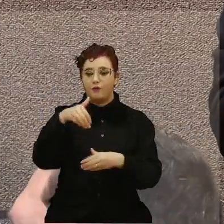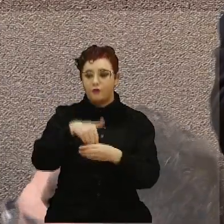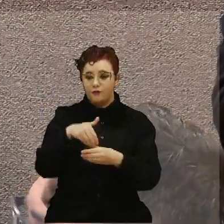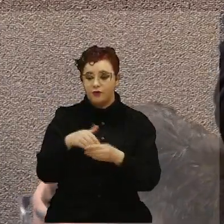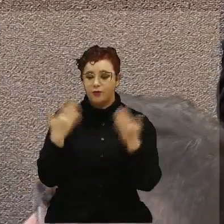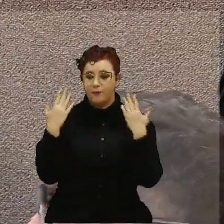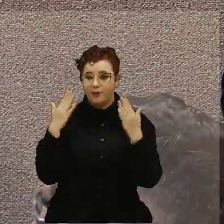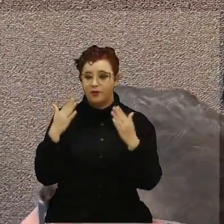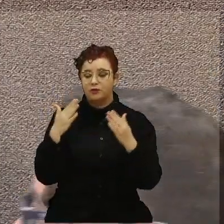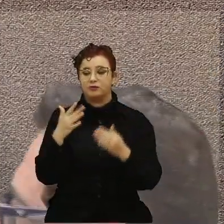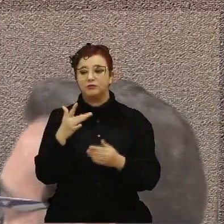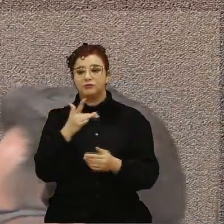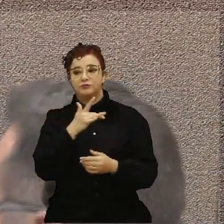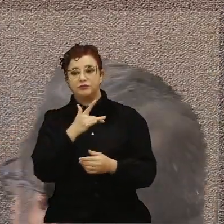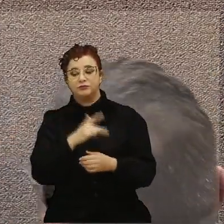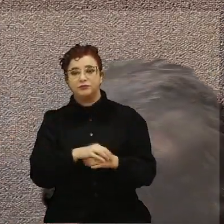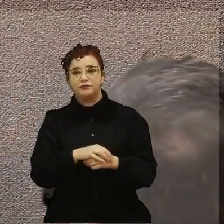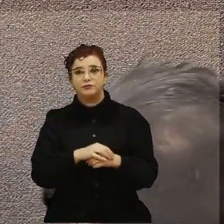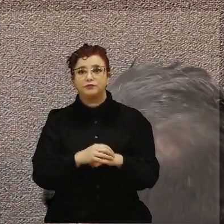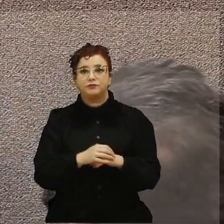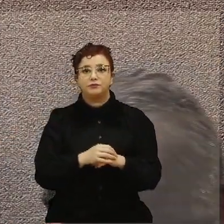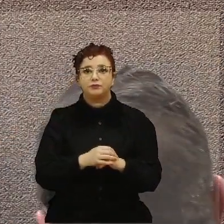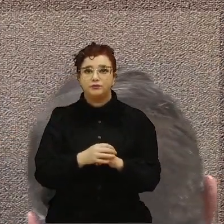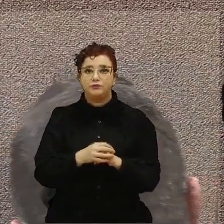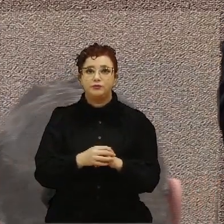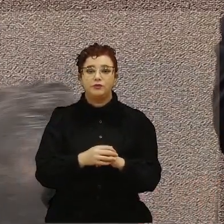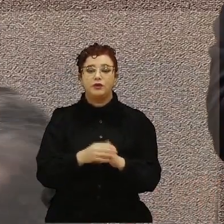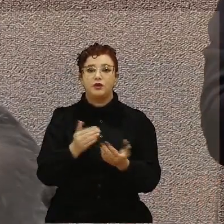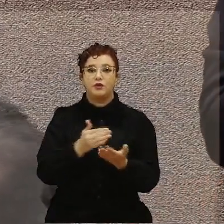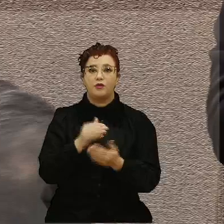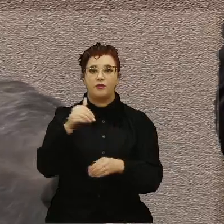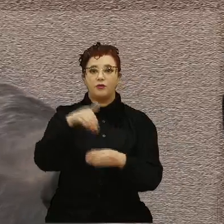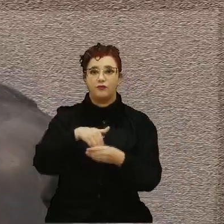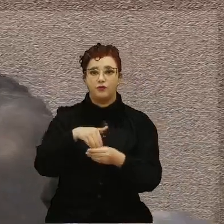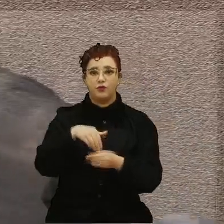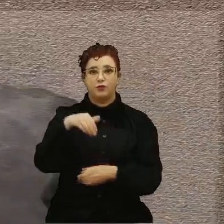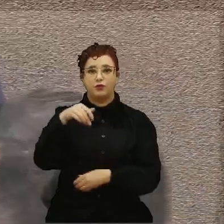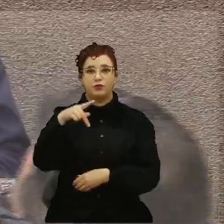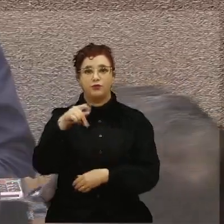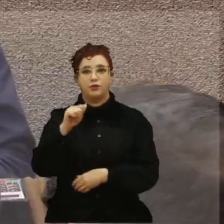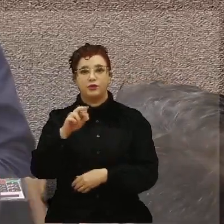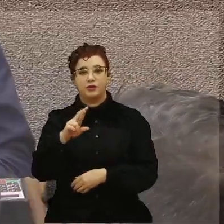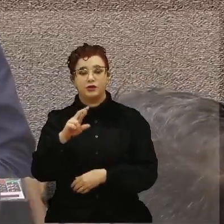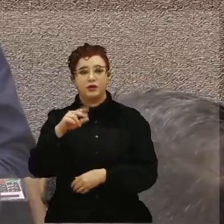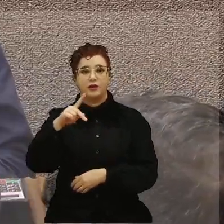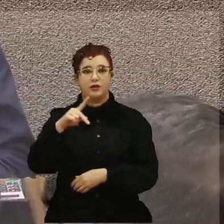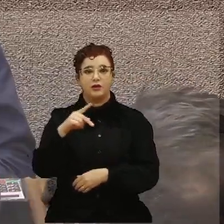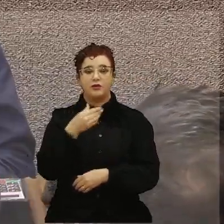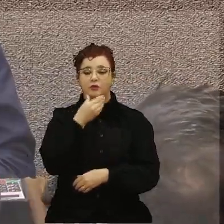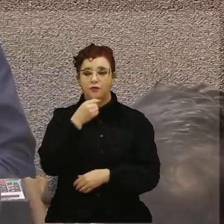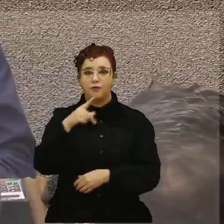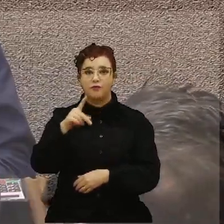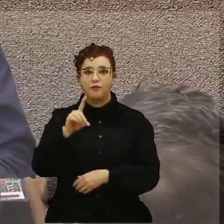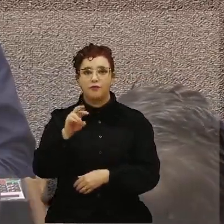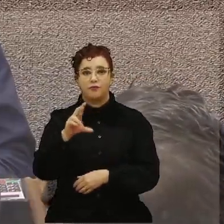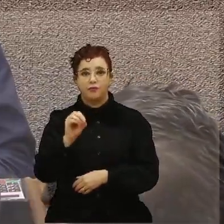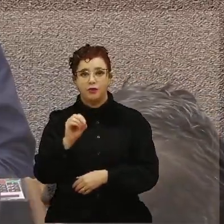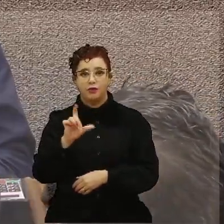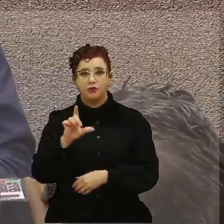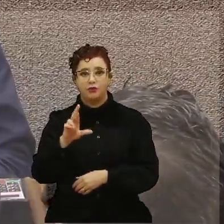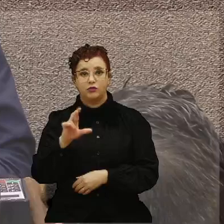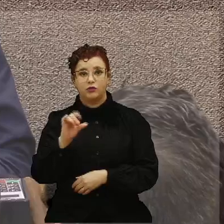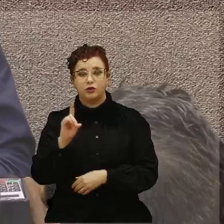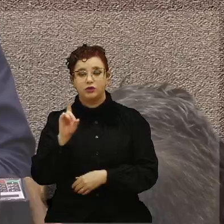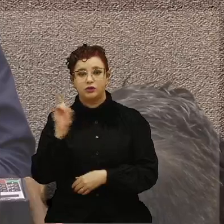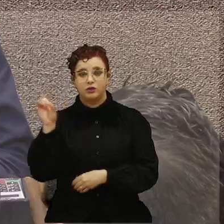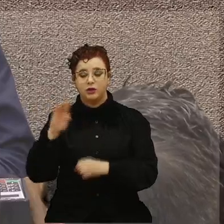quero primeiro iniciar por o voto de pesar, que é do seu Pedro Lorandi, lá da Criúva, faleceu ontem,